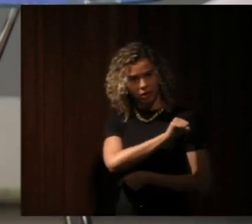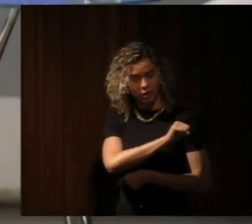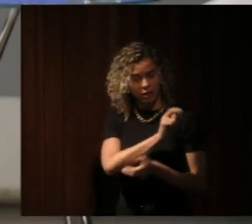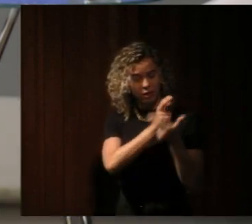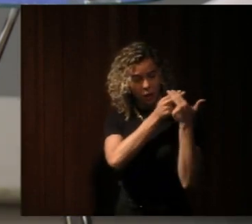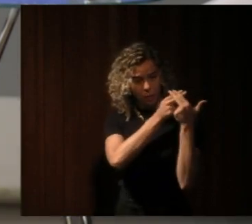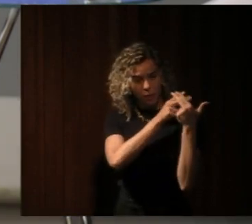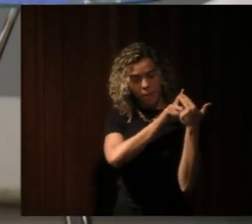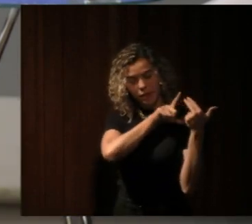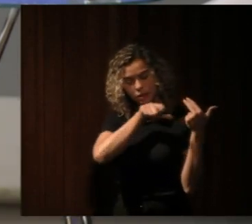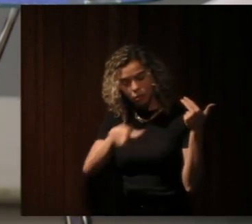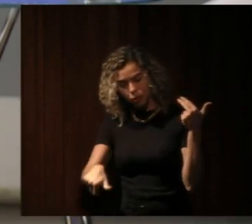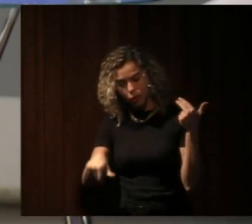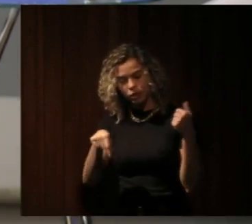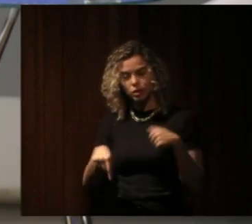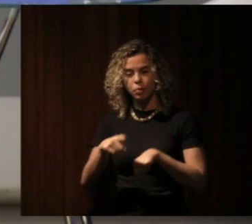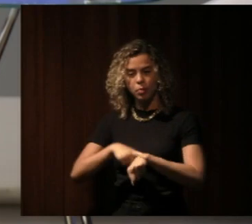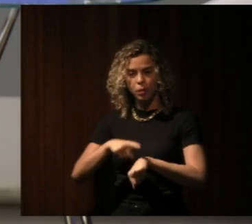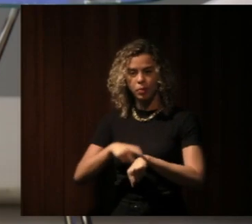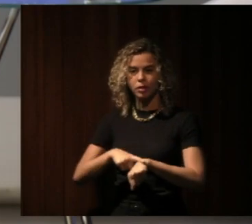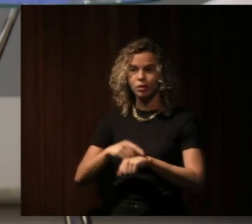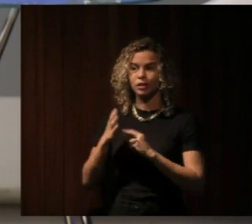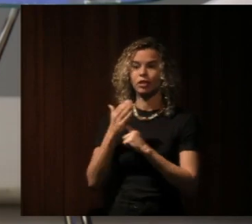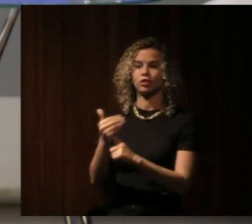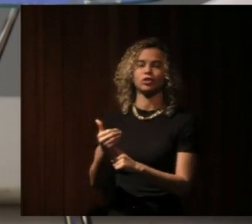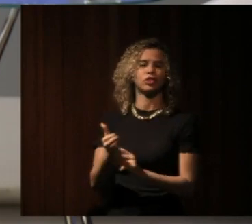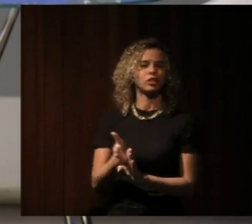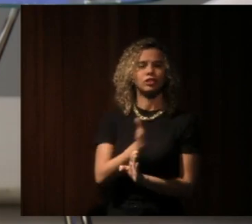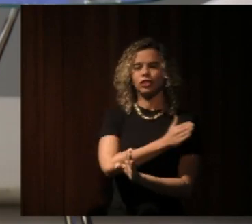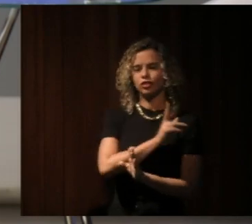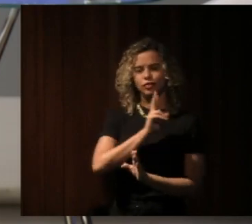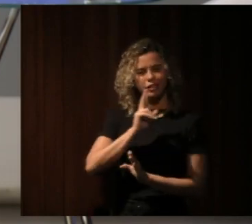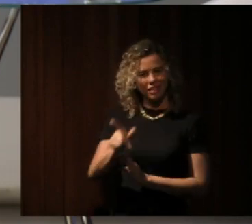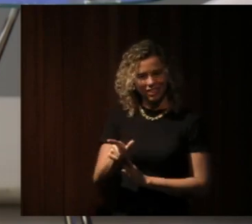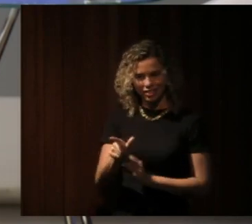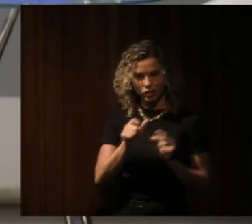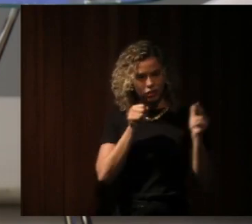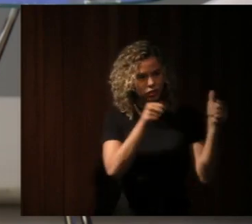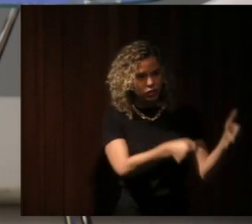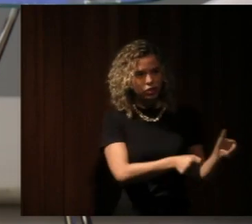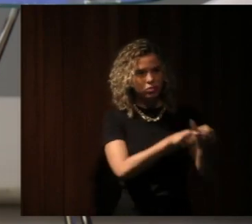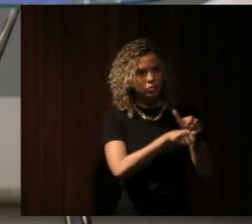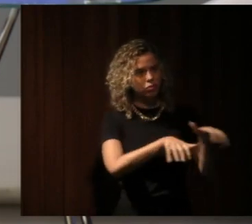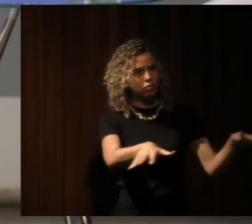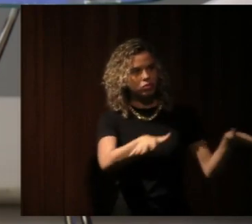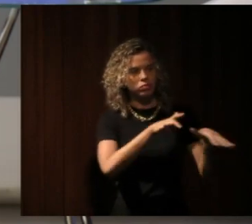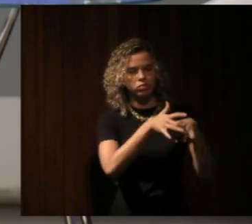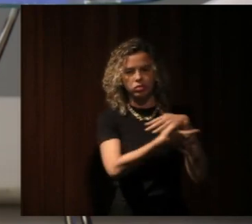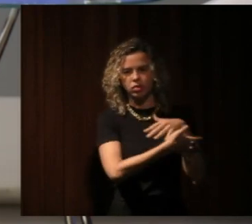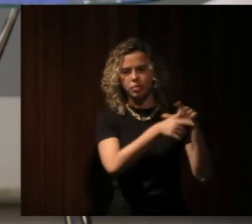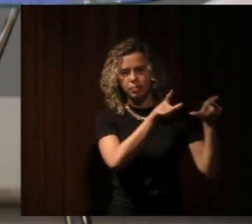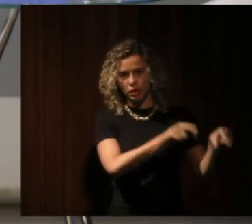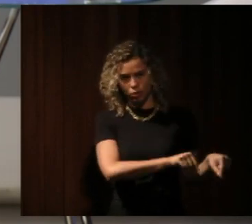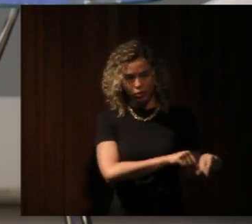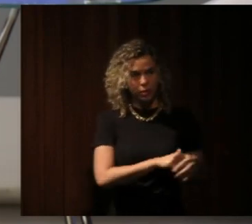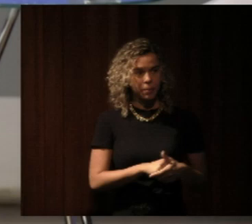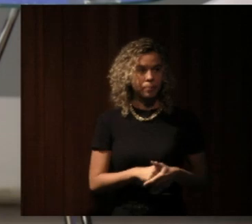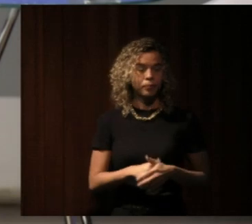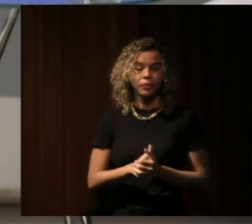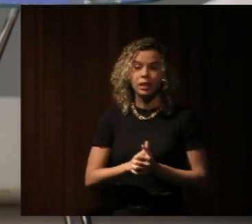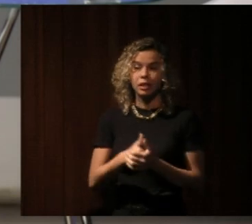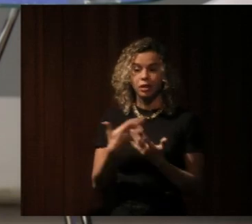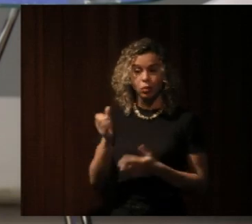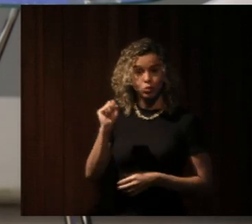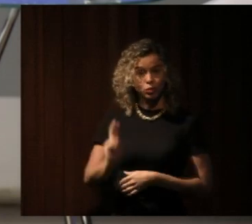traumático mas em outro momento da tecnologia do da do grau de espalhamento da da informação então ali